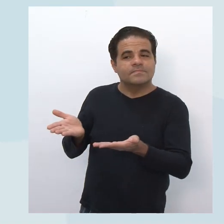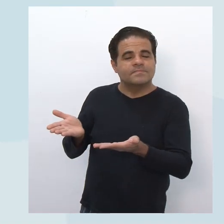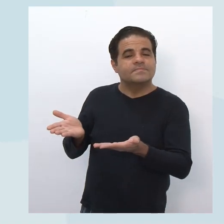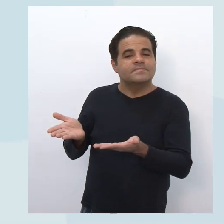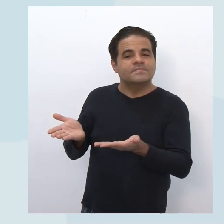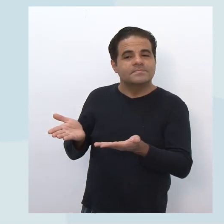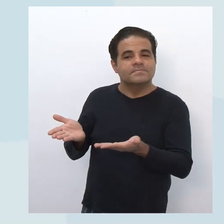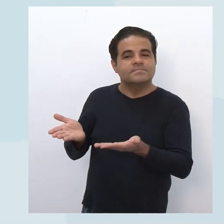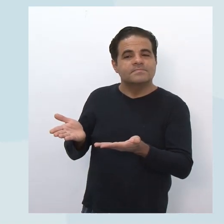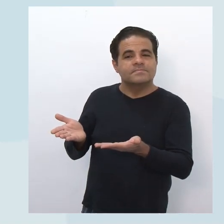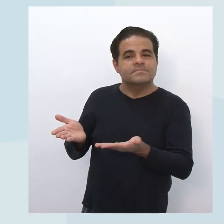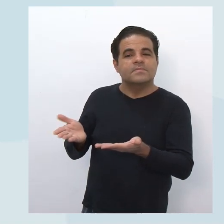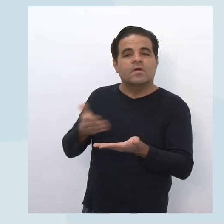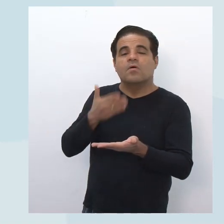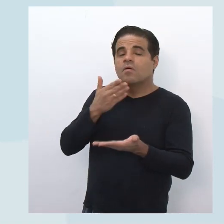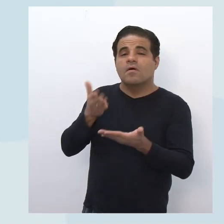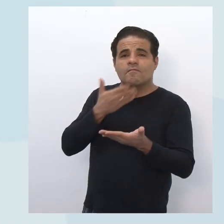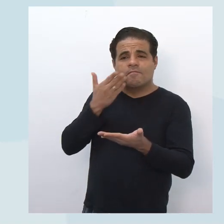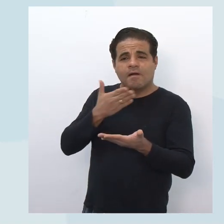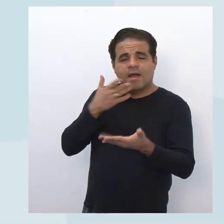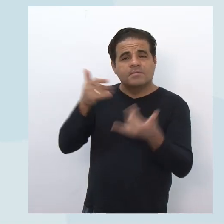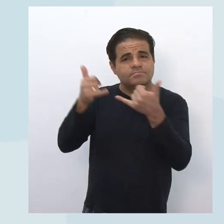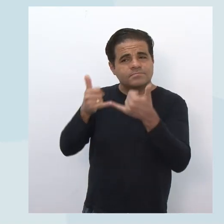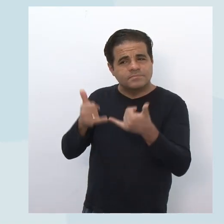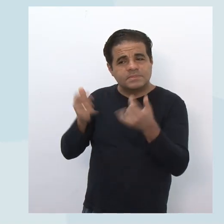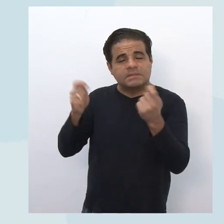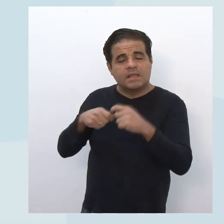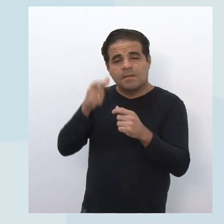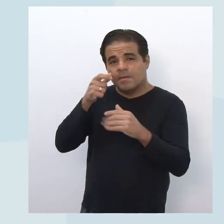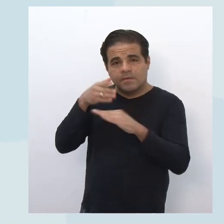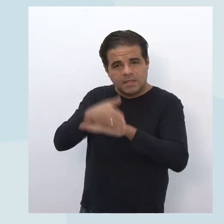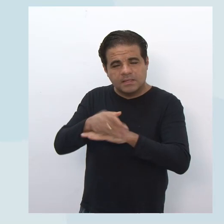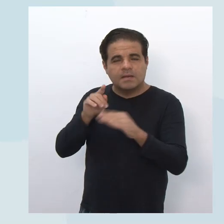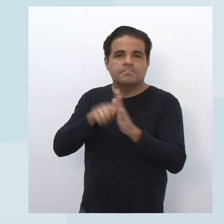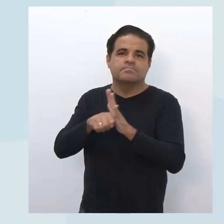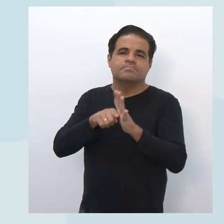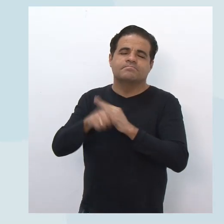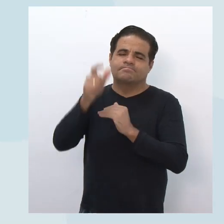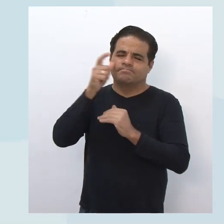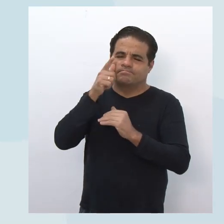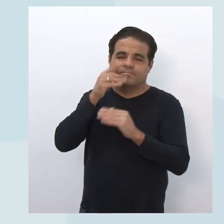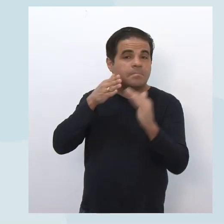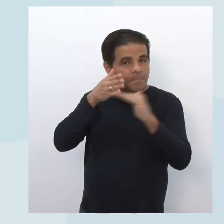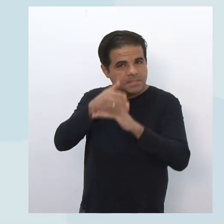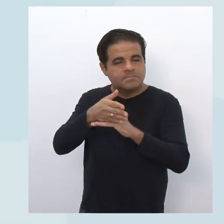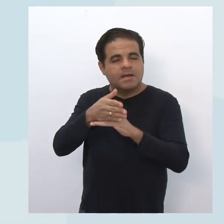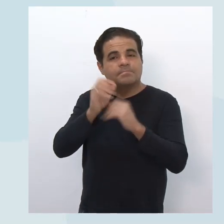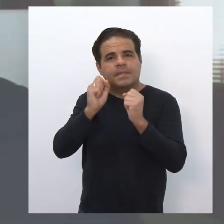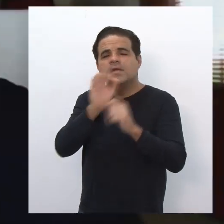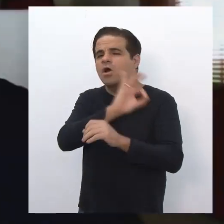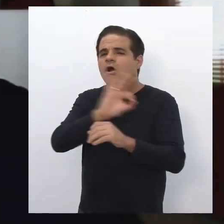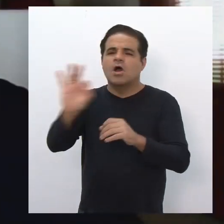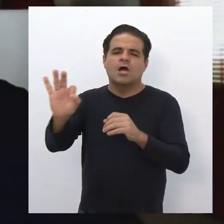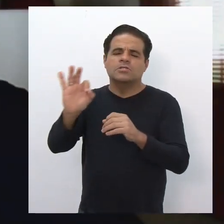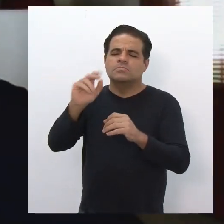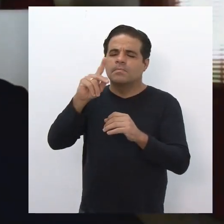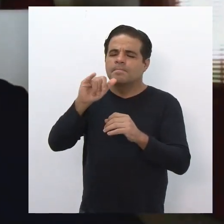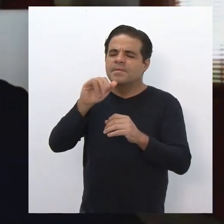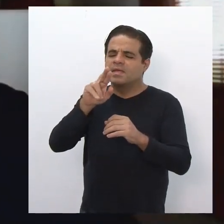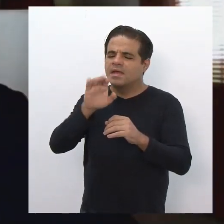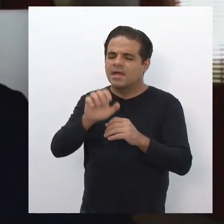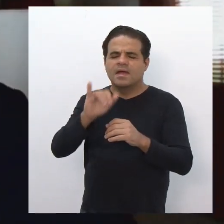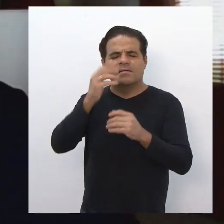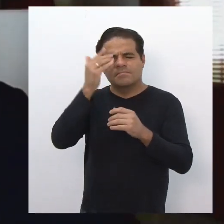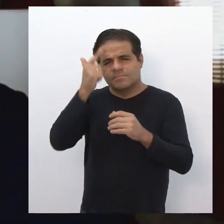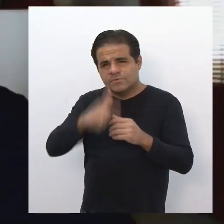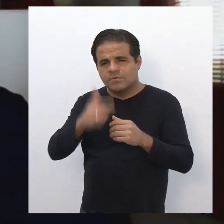e bvl.org.br, né? Tá ótimo, Pierre. Então, mais uma vez, obrigada,